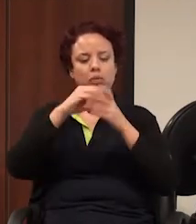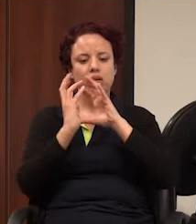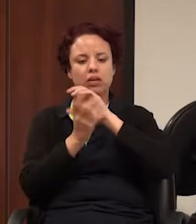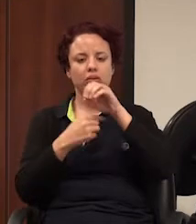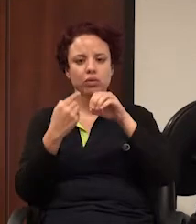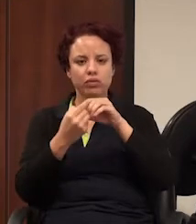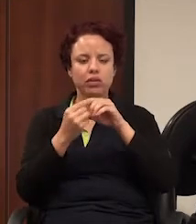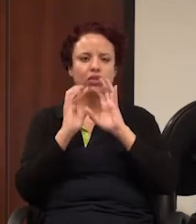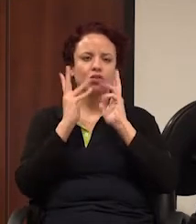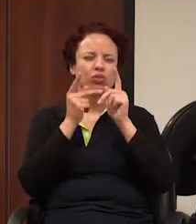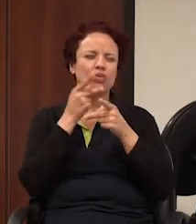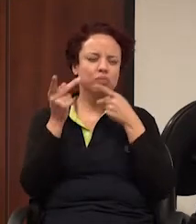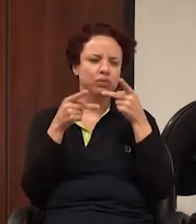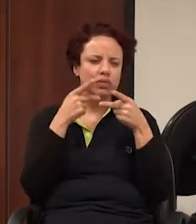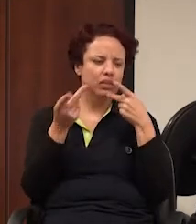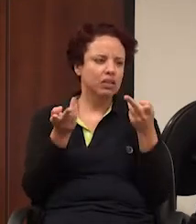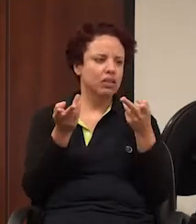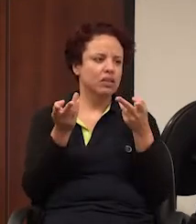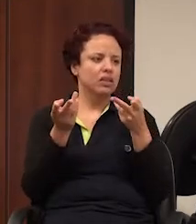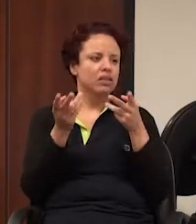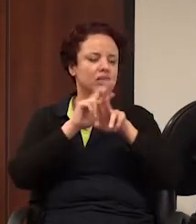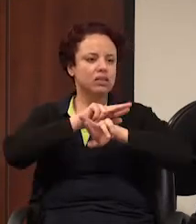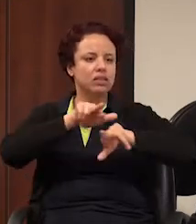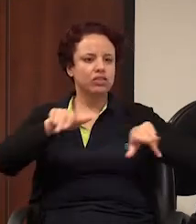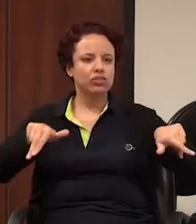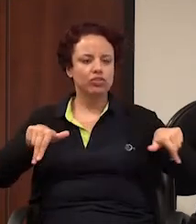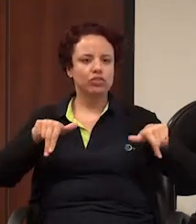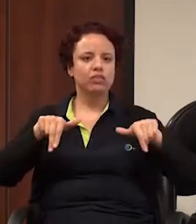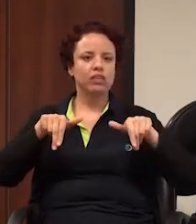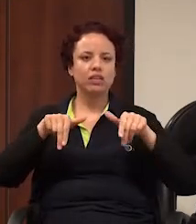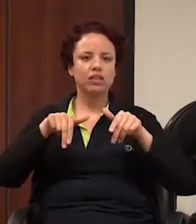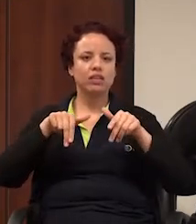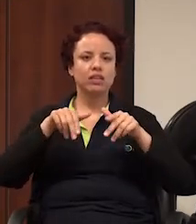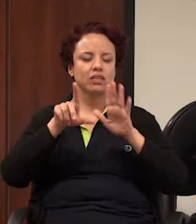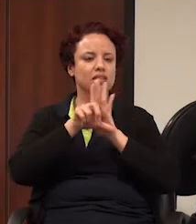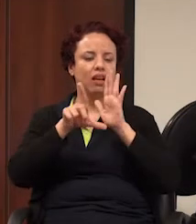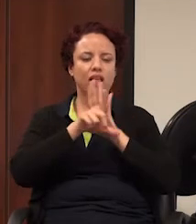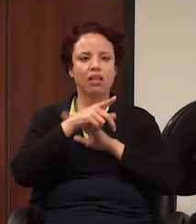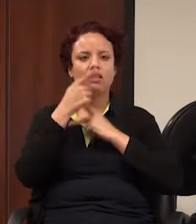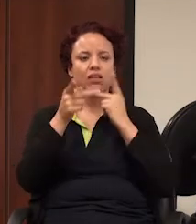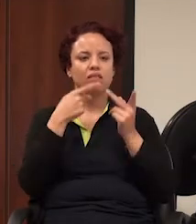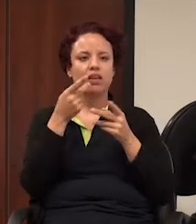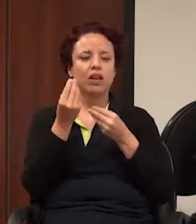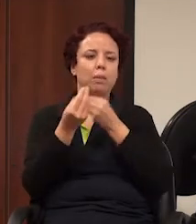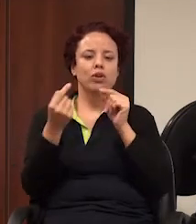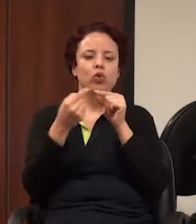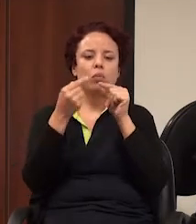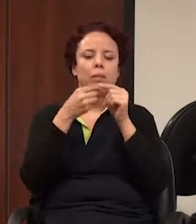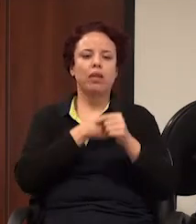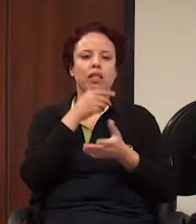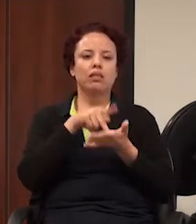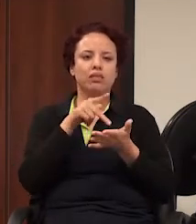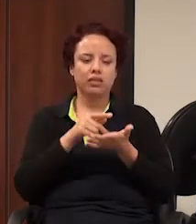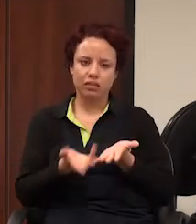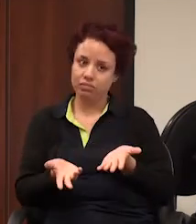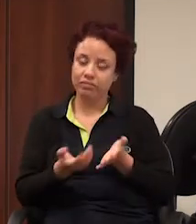tão cantada aí a diversos versos das diversas legislações. Né? E aí eu acho que,